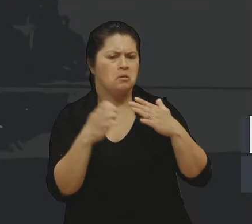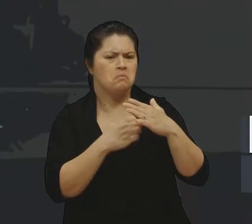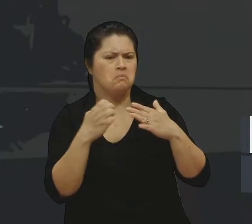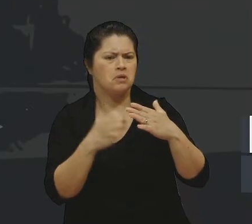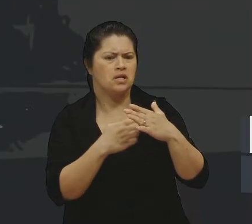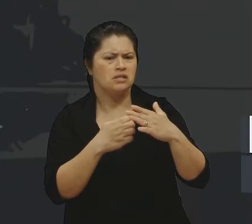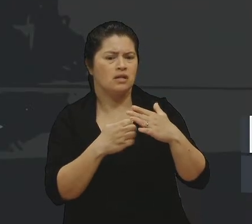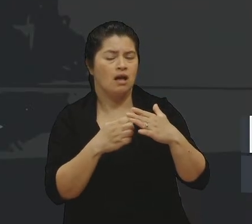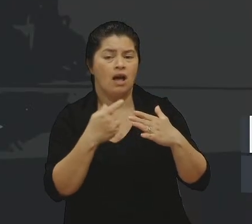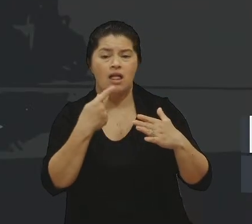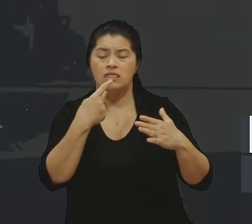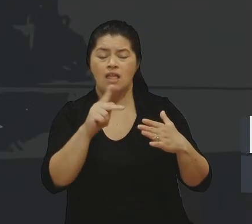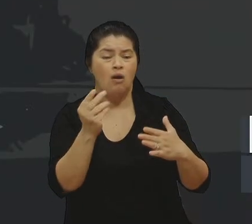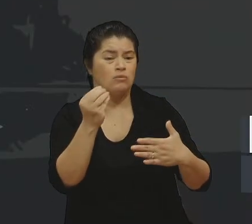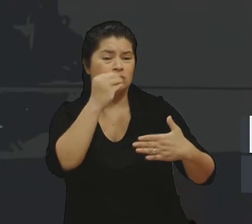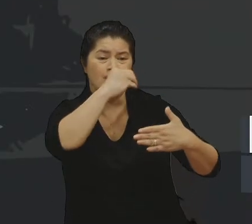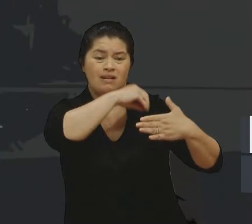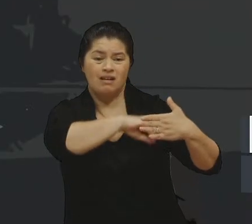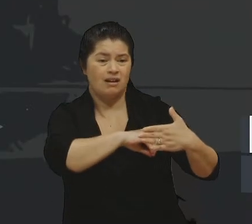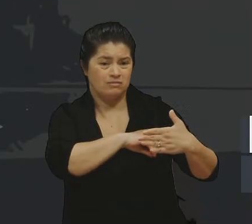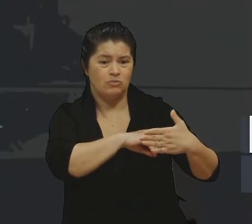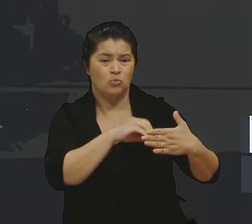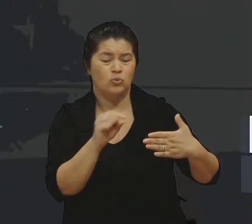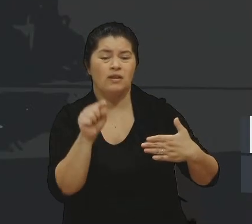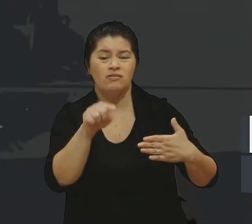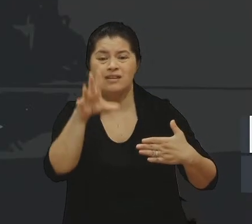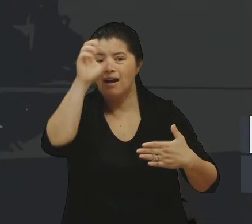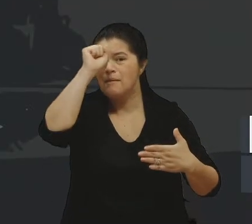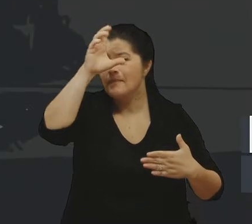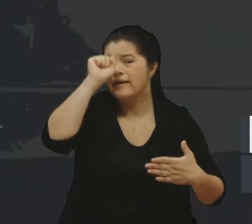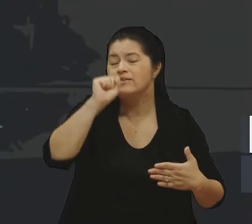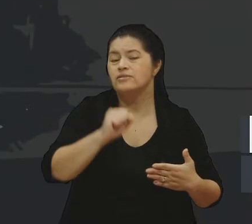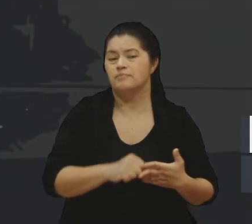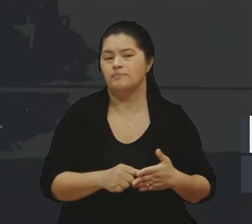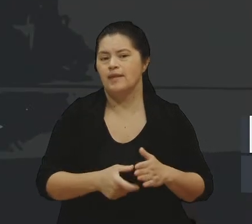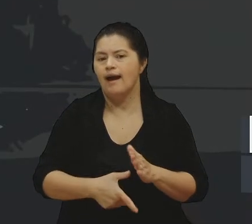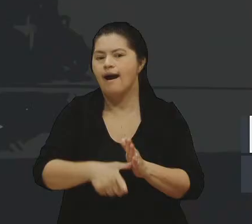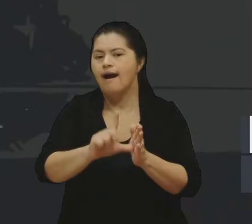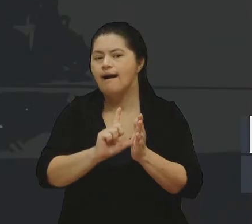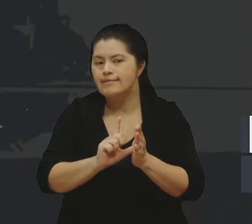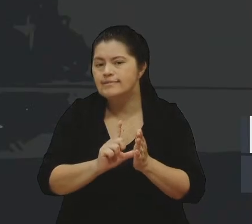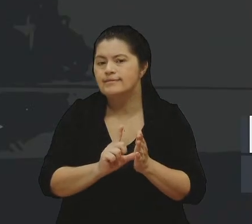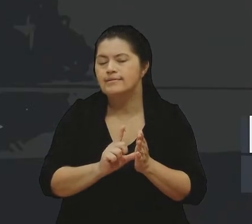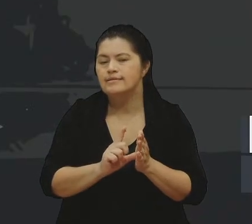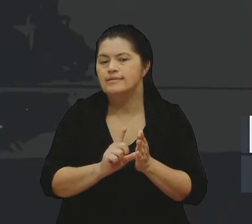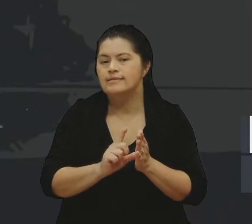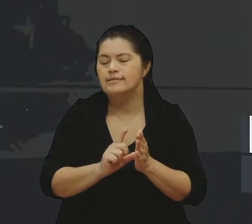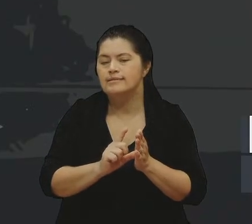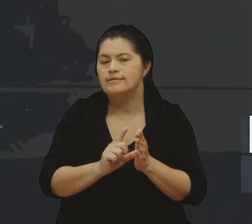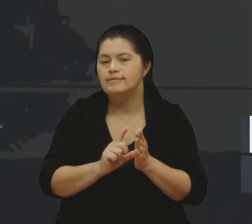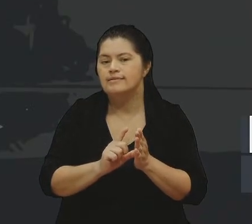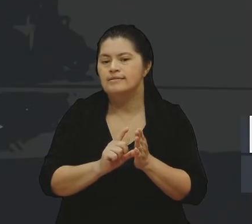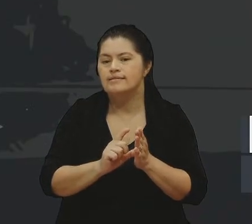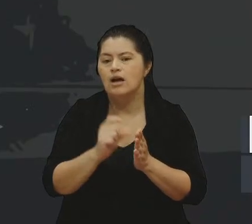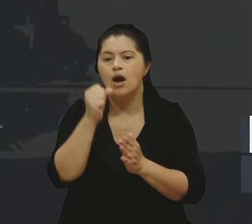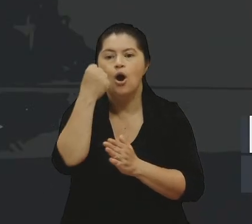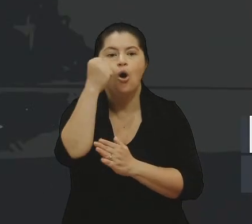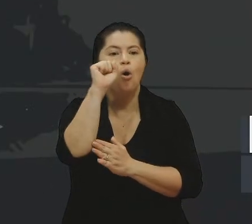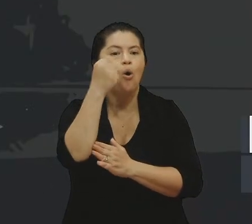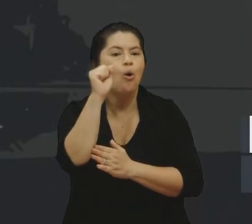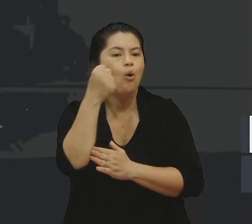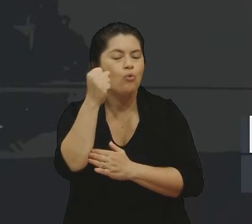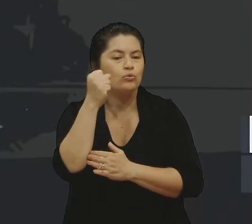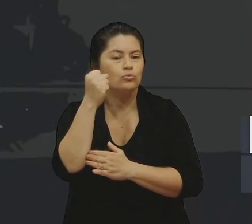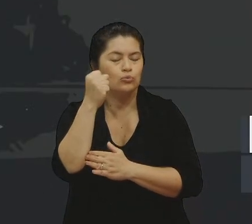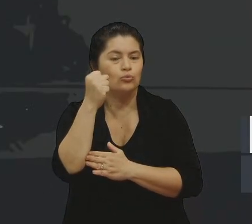salário que você ganha. É a remuneração, é o que você aprende. Antes de eu abrir a Tudo em Grãos, eu passei 8 anos trabalhando com o Gilmar Gomes, que é um